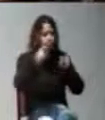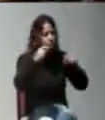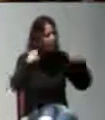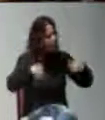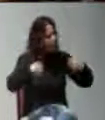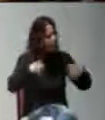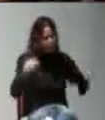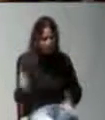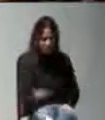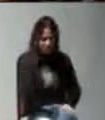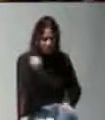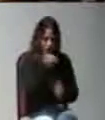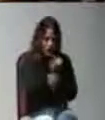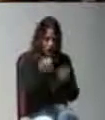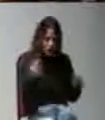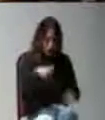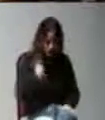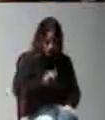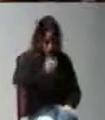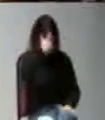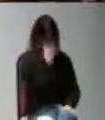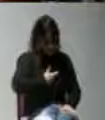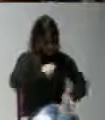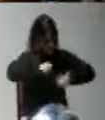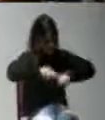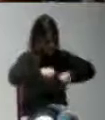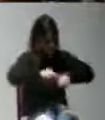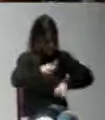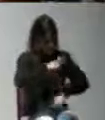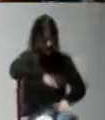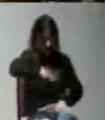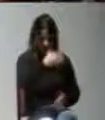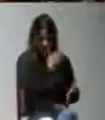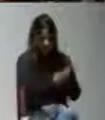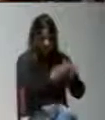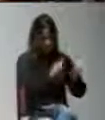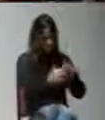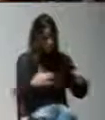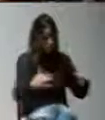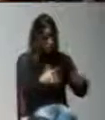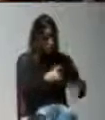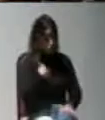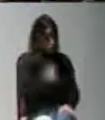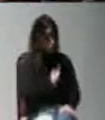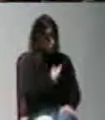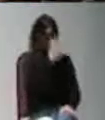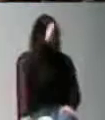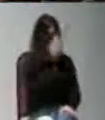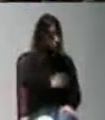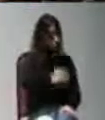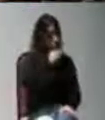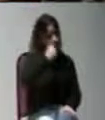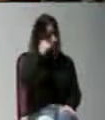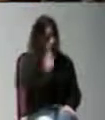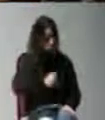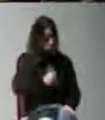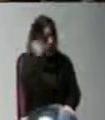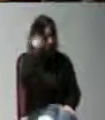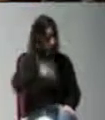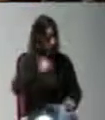na nossa reflexão de educadores de todas as áreas, nós, cidadãs e cidadãos. Trata-se